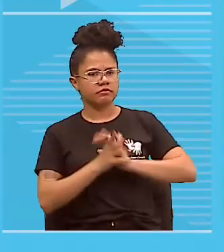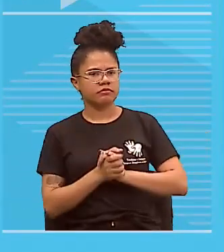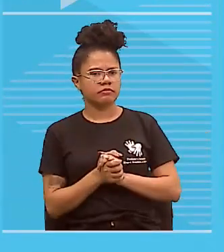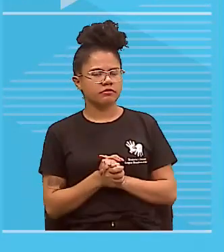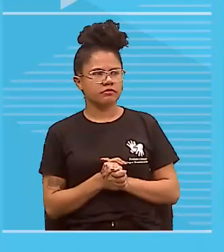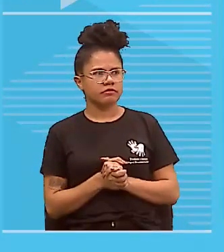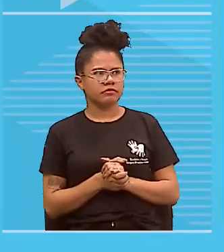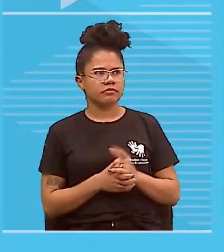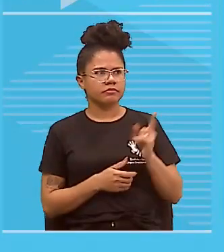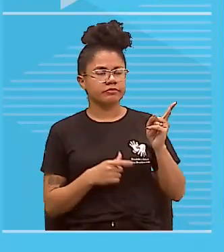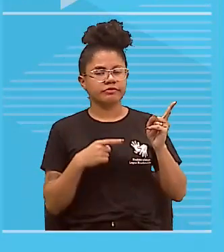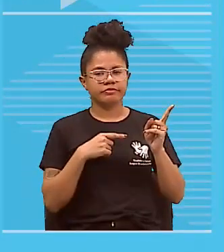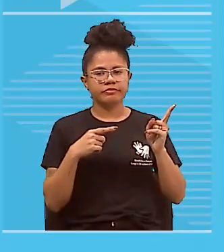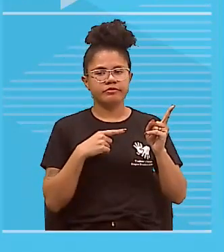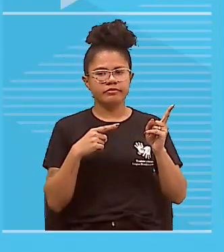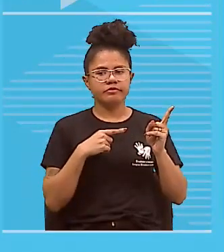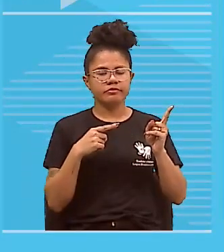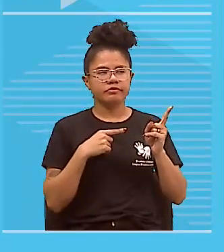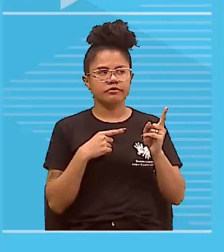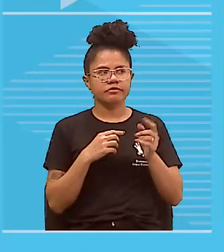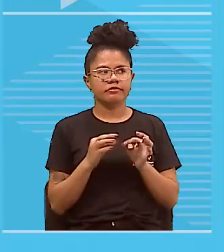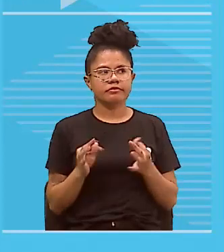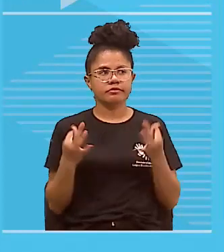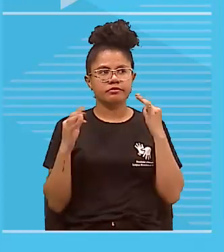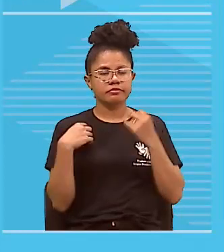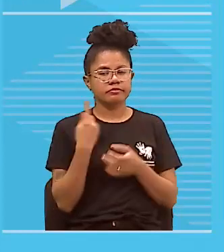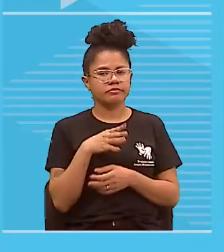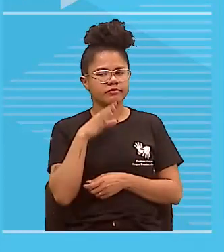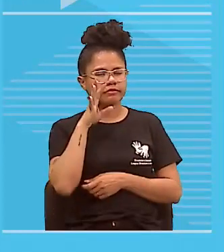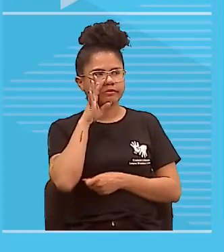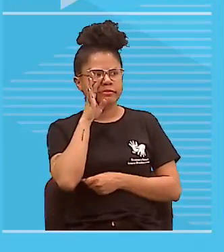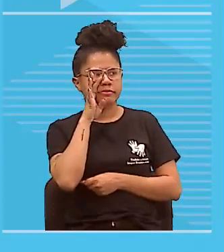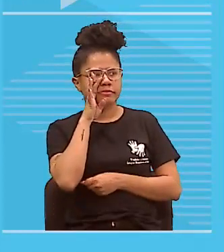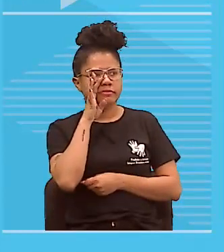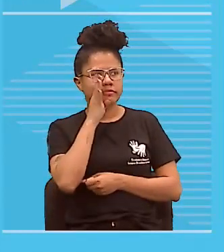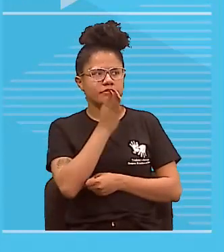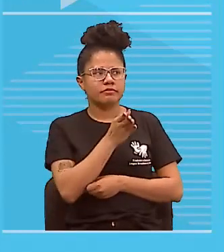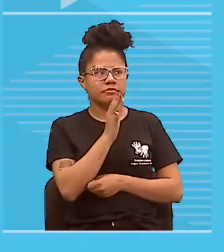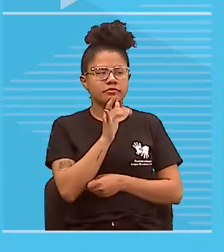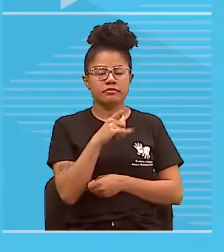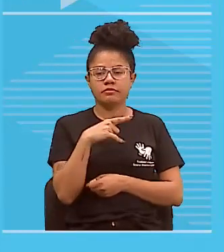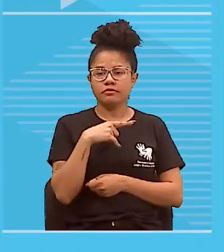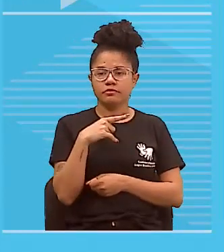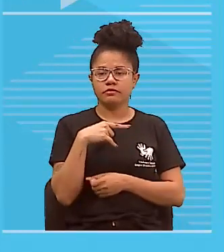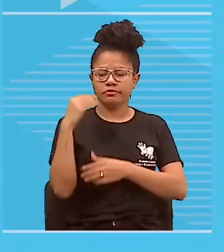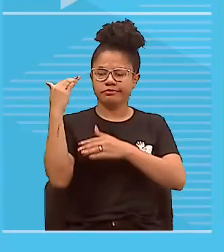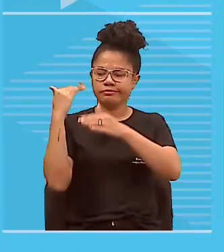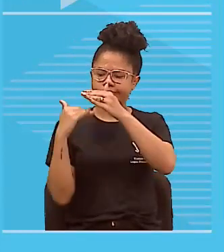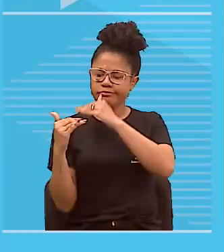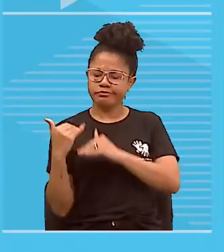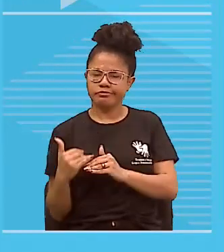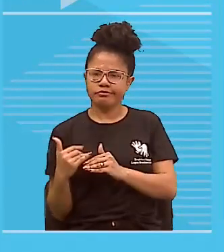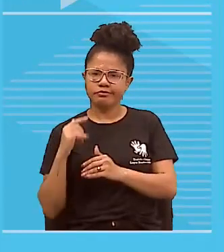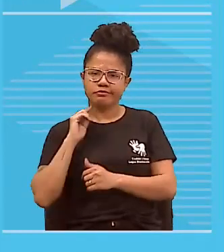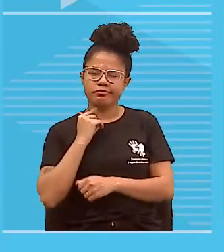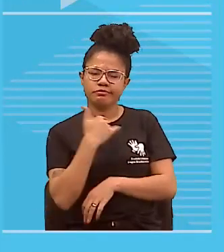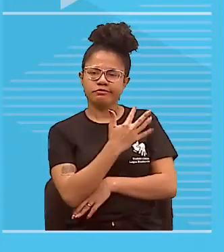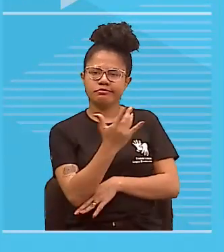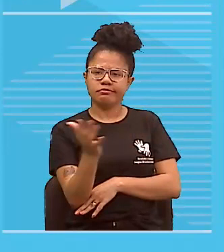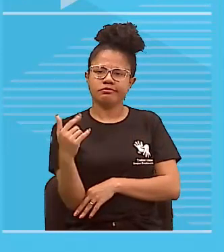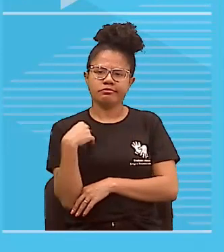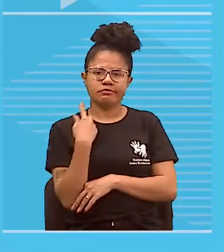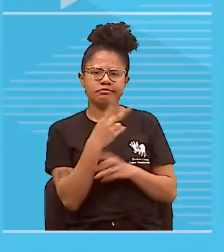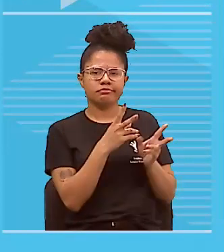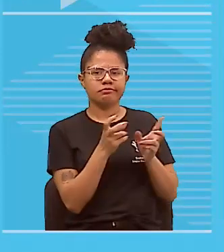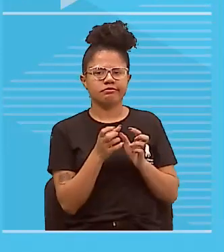ter tecnologias para que a gente observe nessas mudanças, a gente vai mapeando, né? Esses